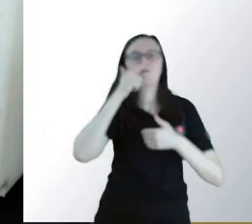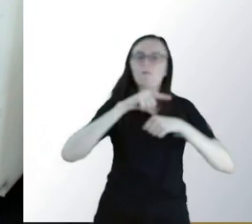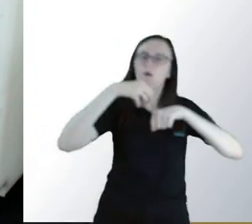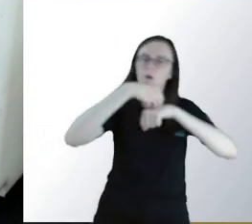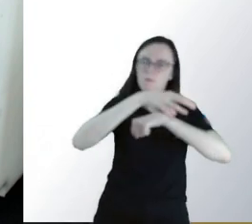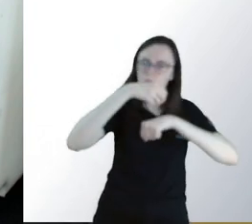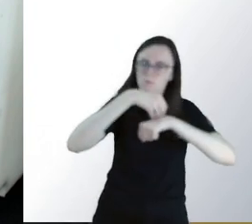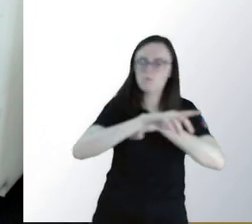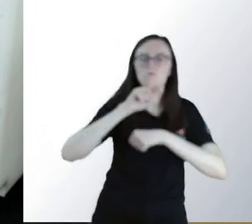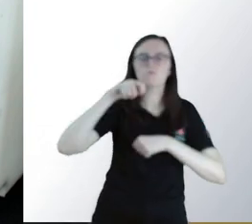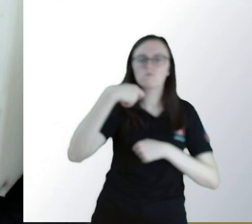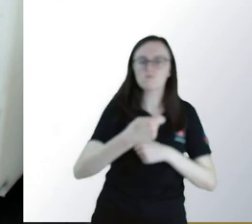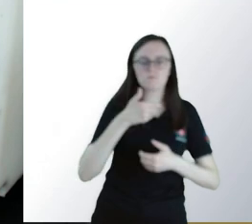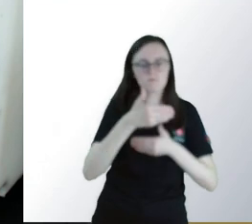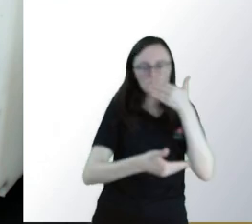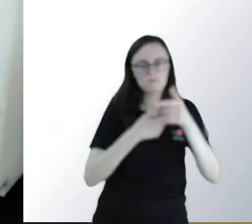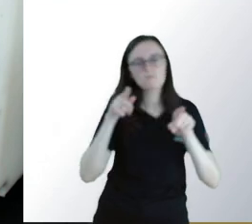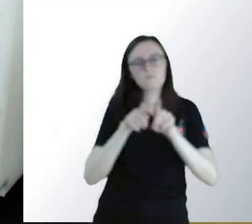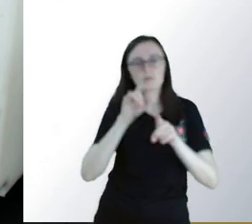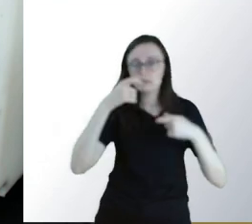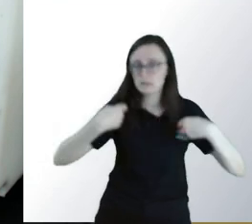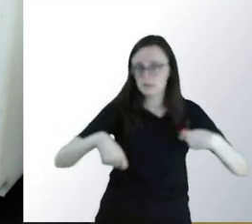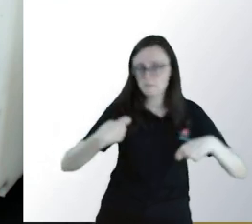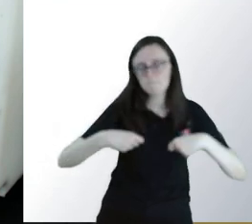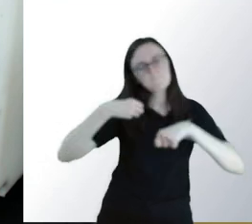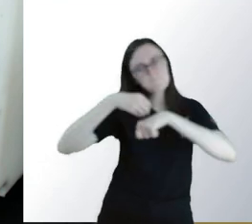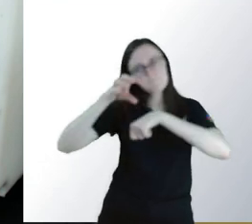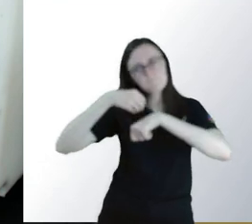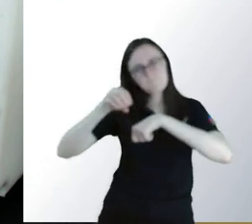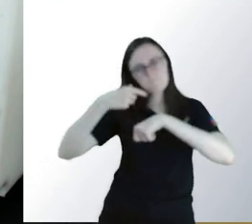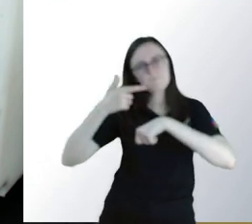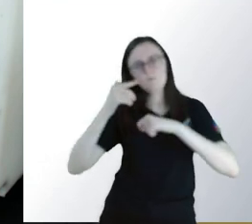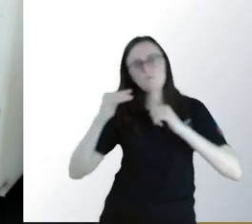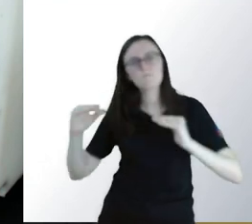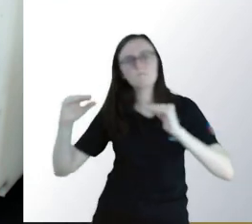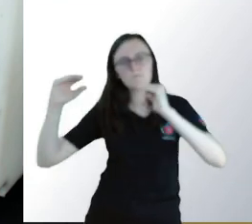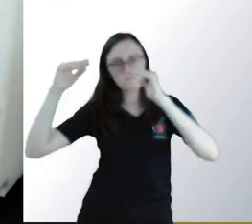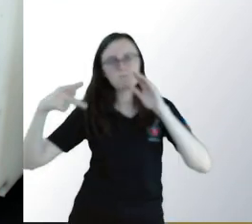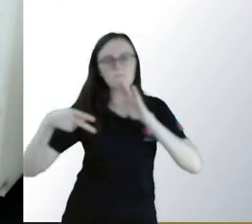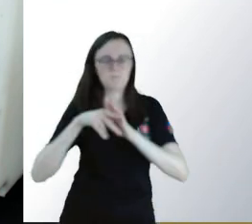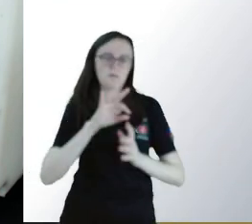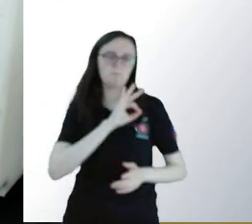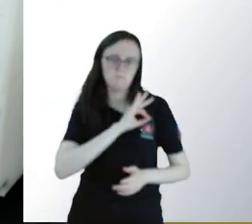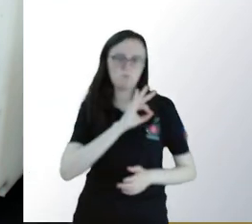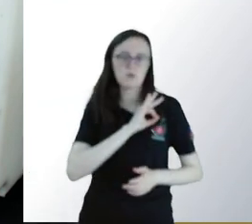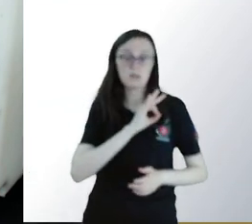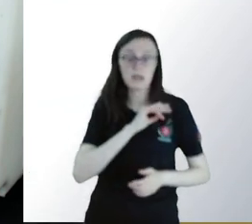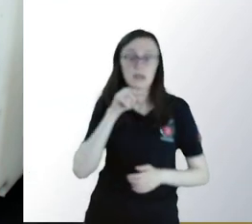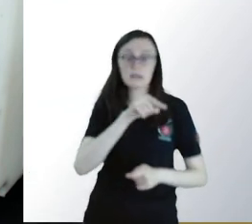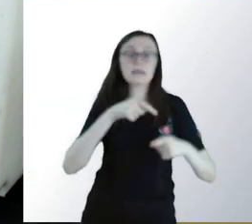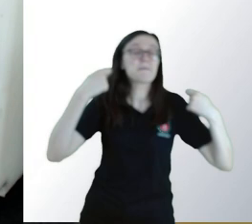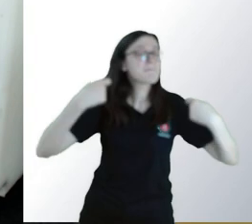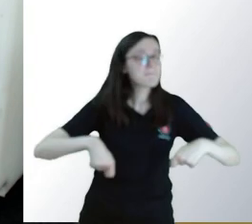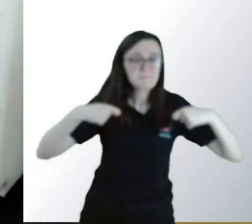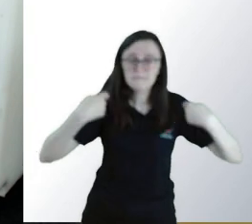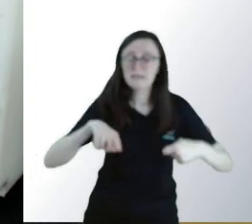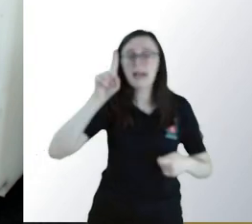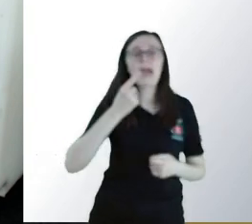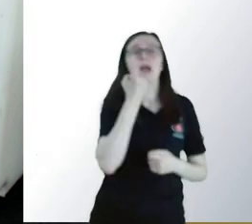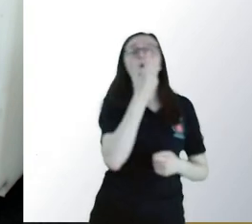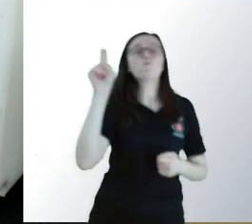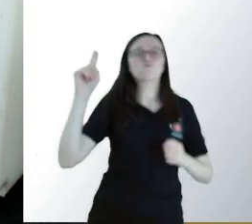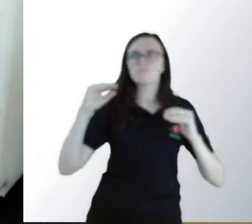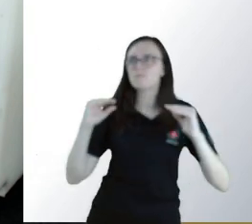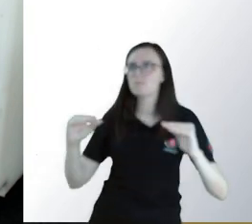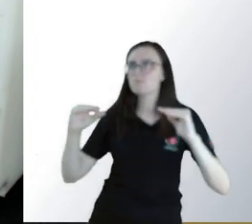orientar em relação aos procedimentos, se for o caso, de encaminhar para as apurações no âmbito policial, que deve ser a última